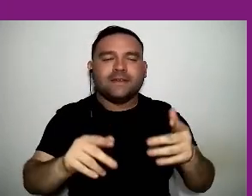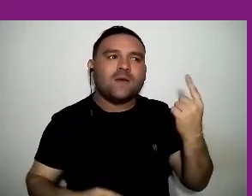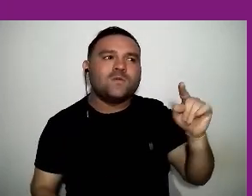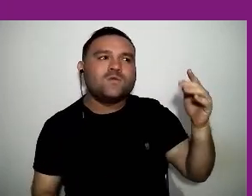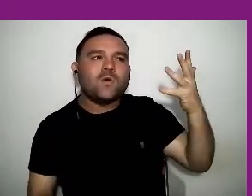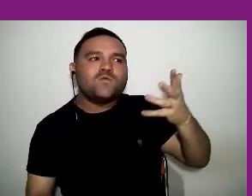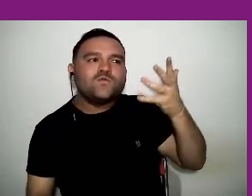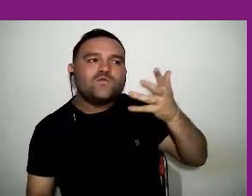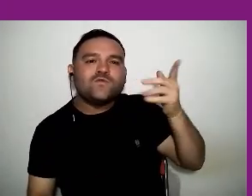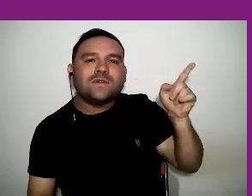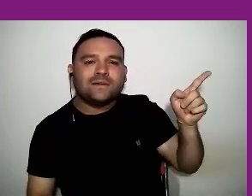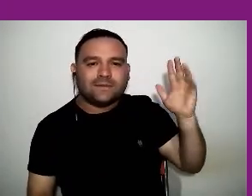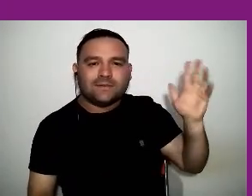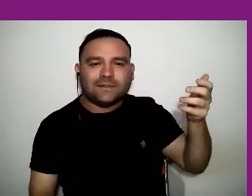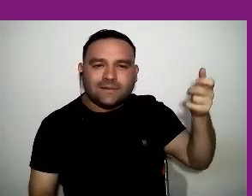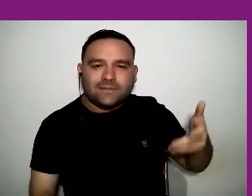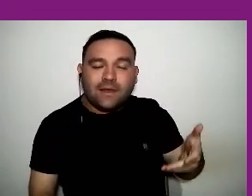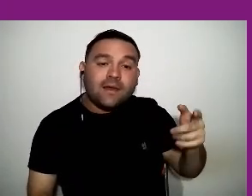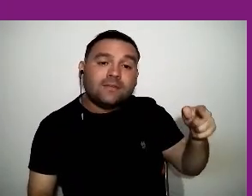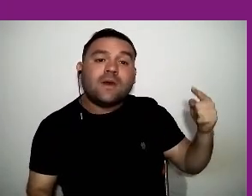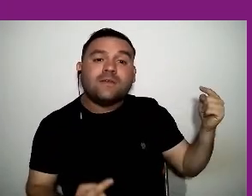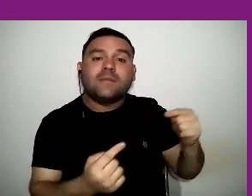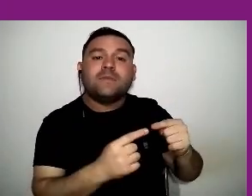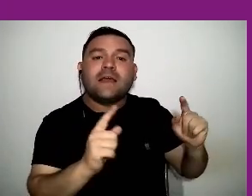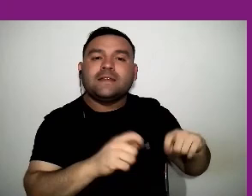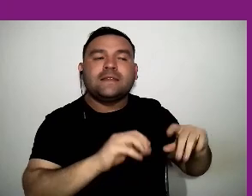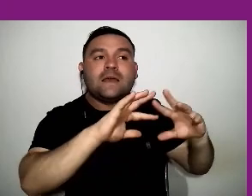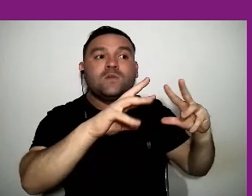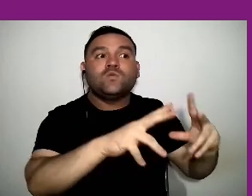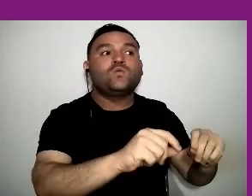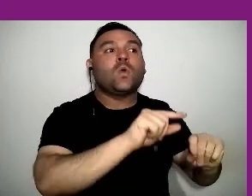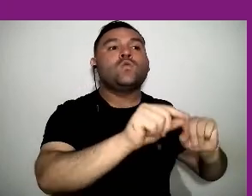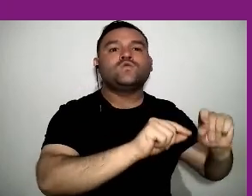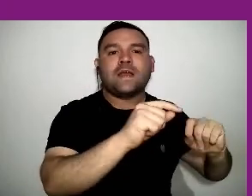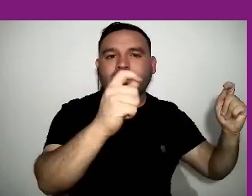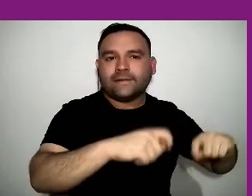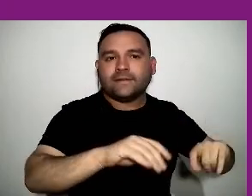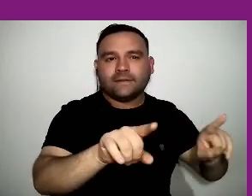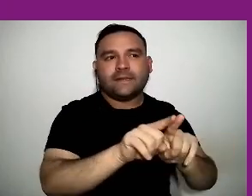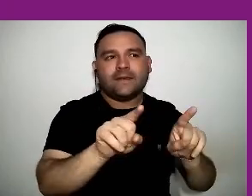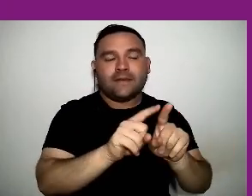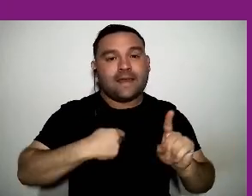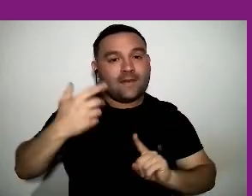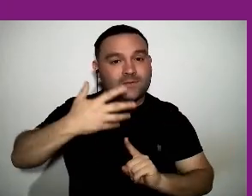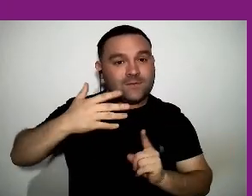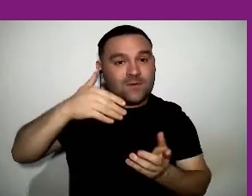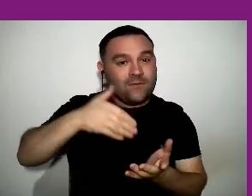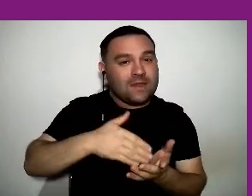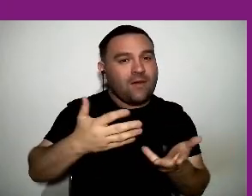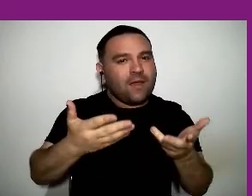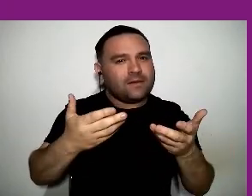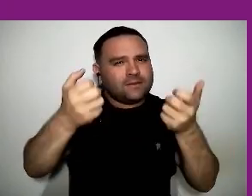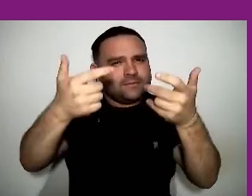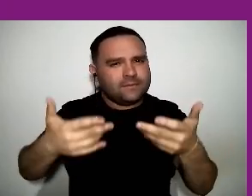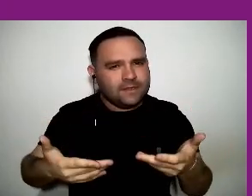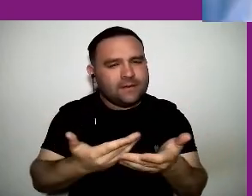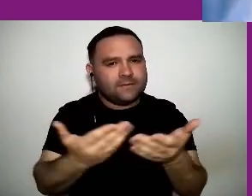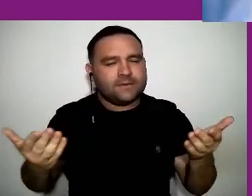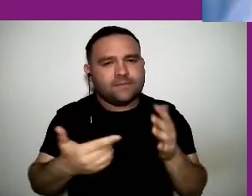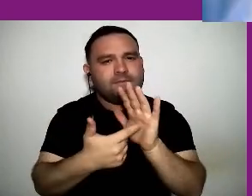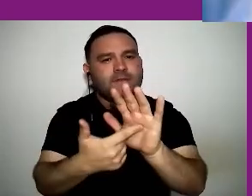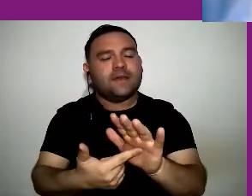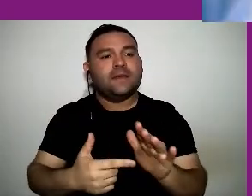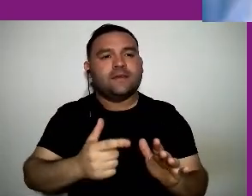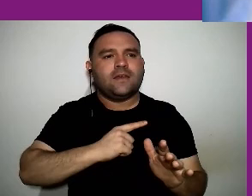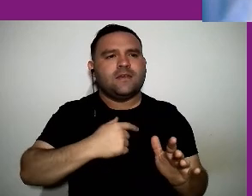último palestrante. O que nós podemos aplicar em todos os pacientes? E no final da minha apresentação, eu tentei deixar isso claro, porque eu